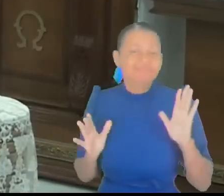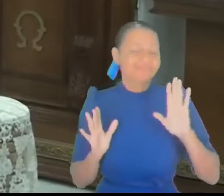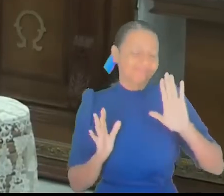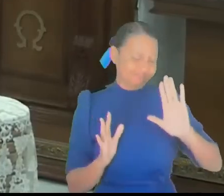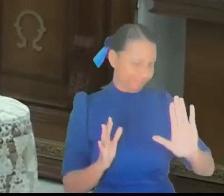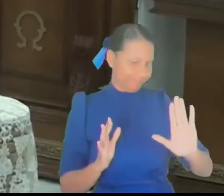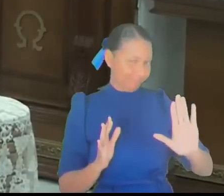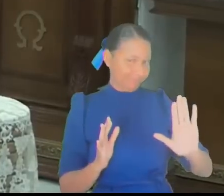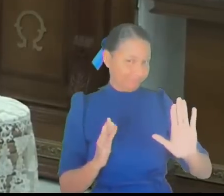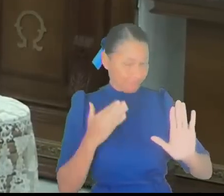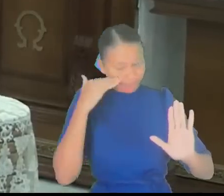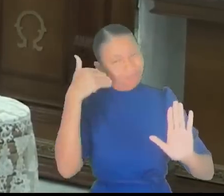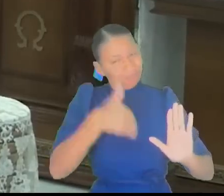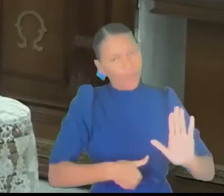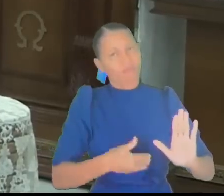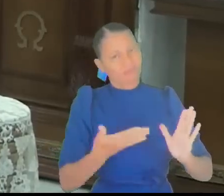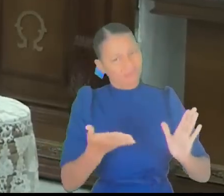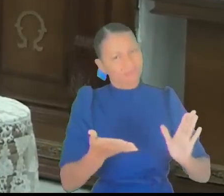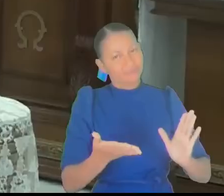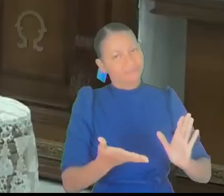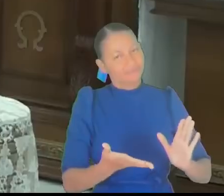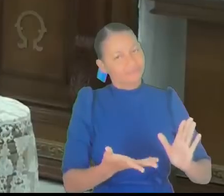Diga e provo. Aleluia.